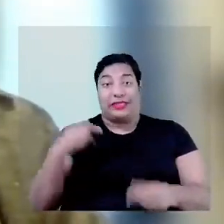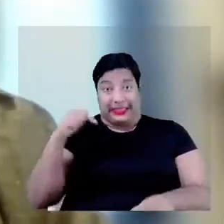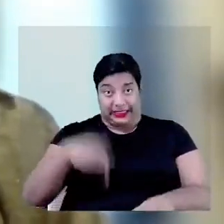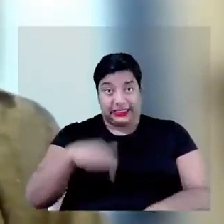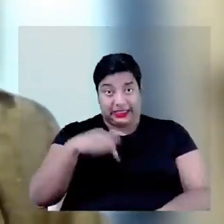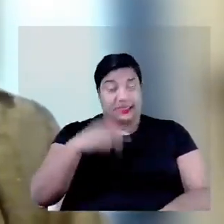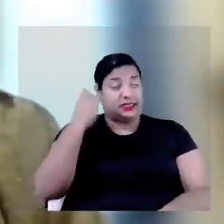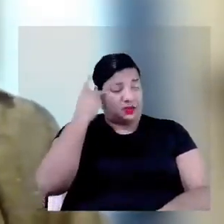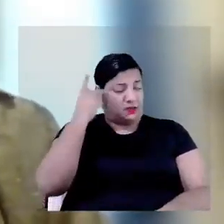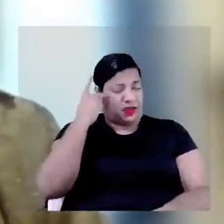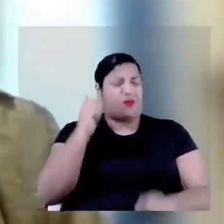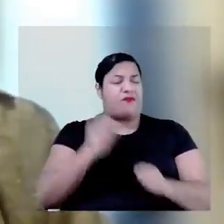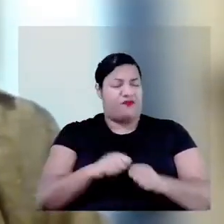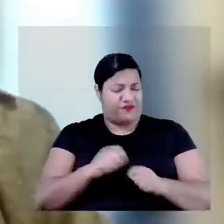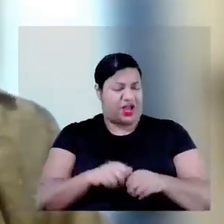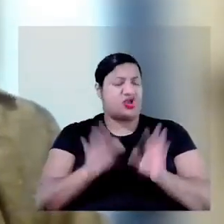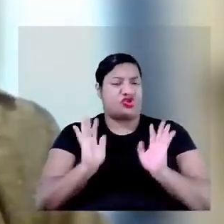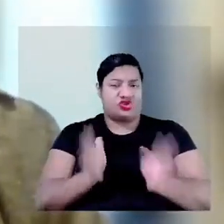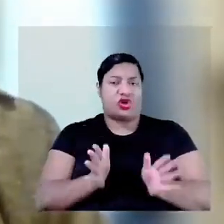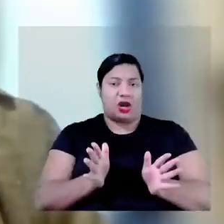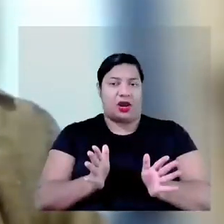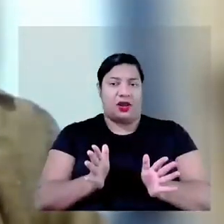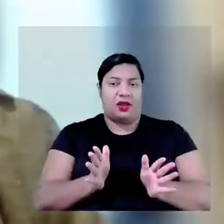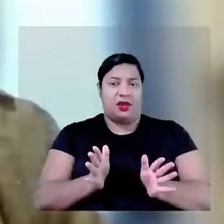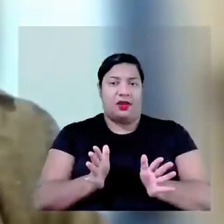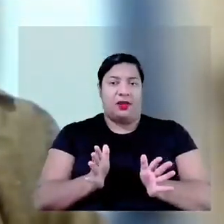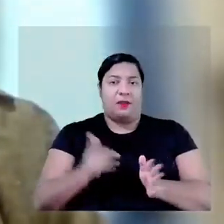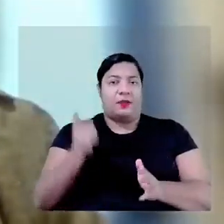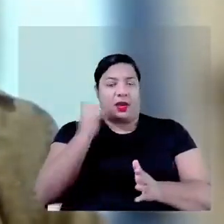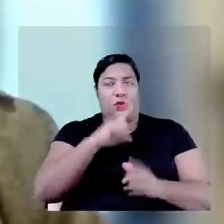faz para apoiar